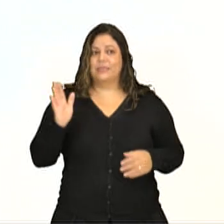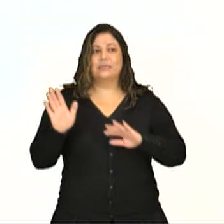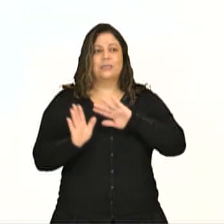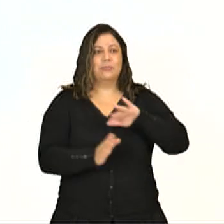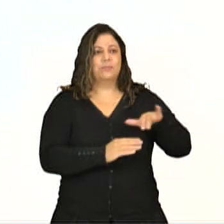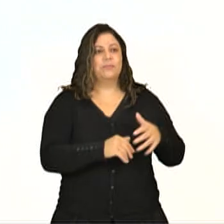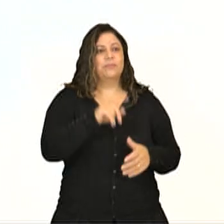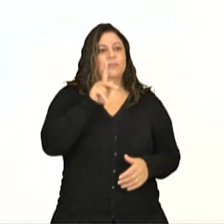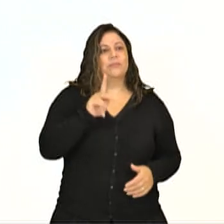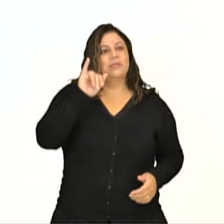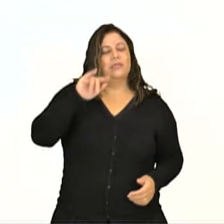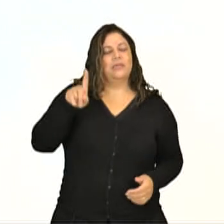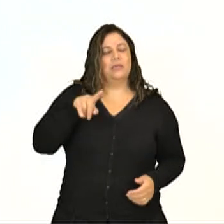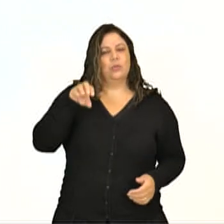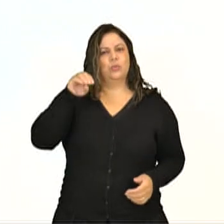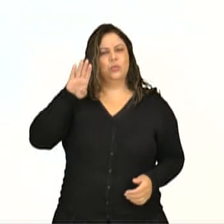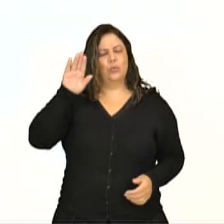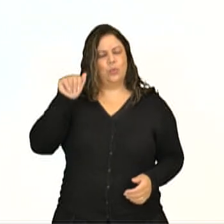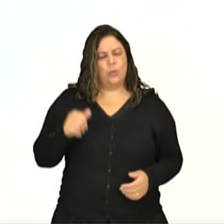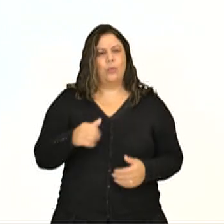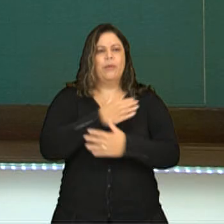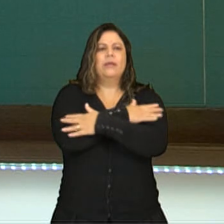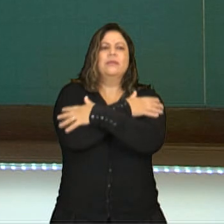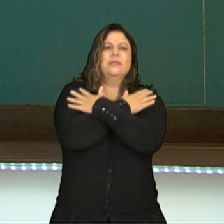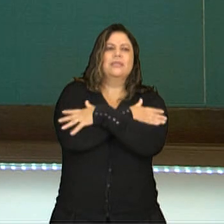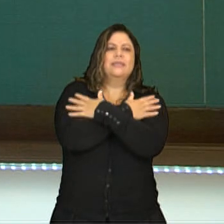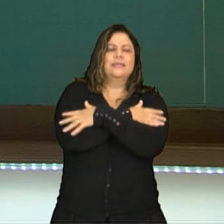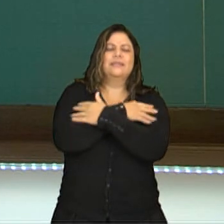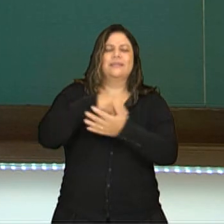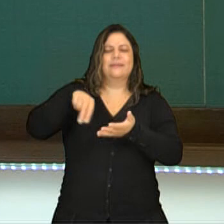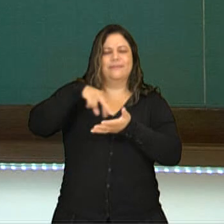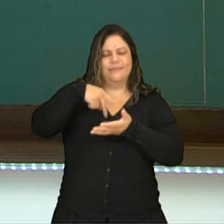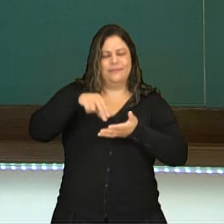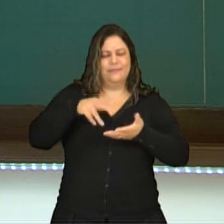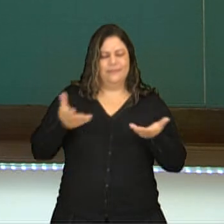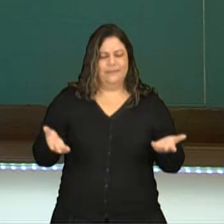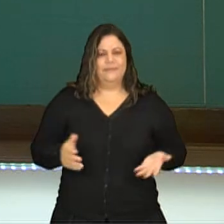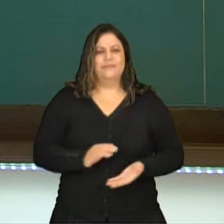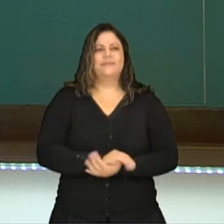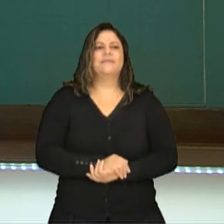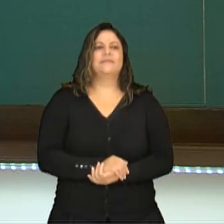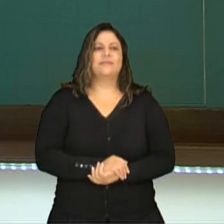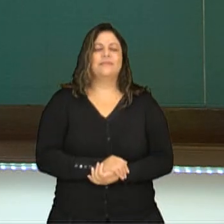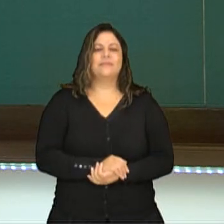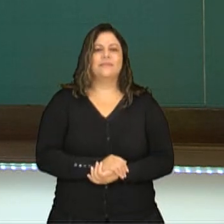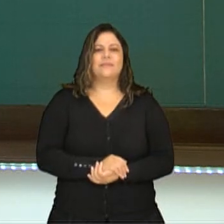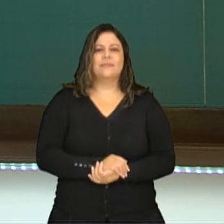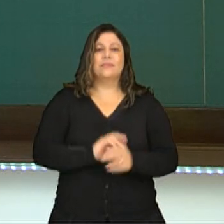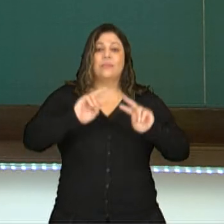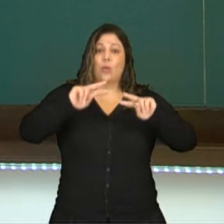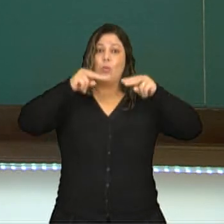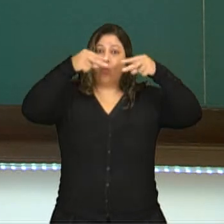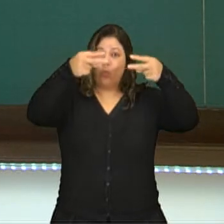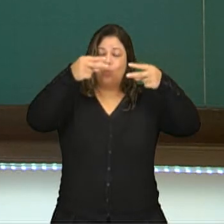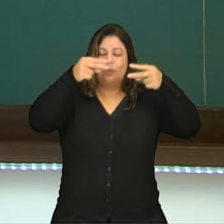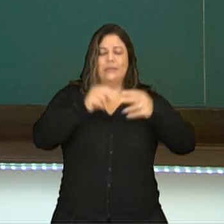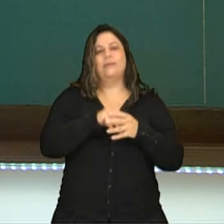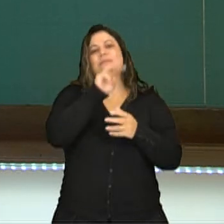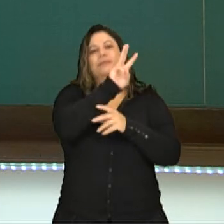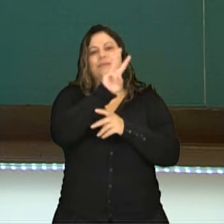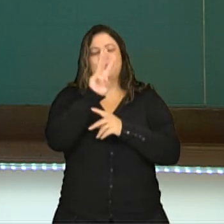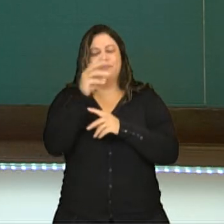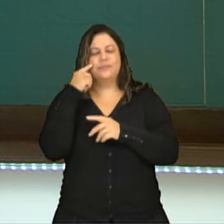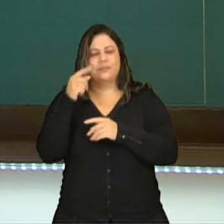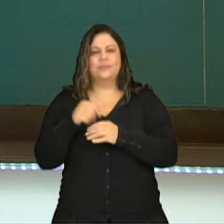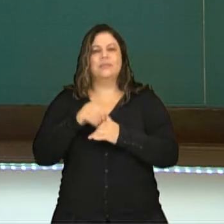dançarem abraçados e que no exterior perdeu um pouco da sua essência. Algumas sugestões de